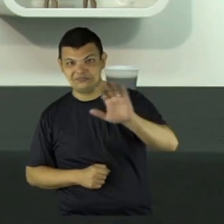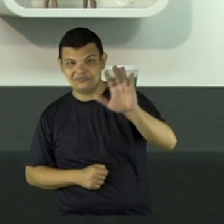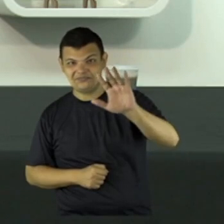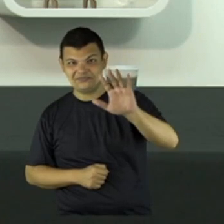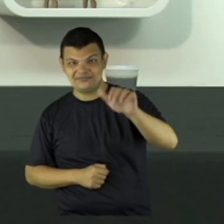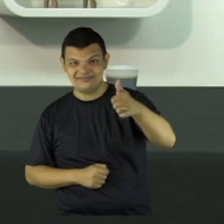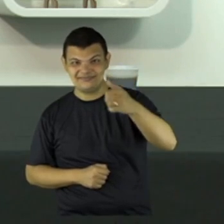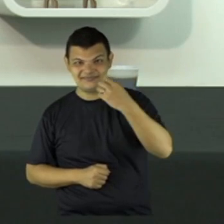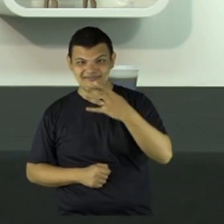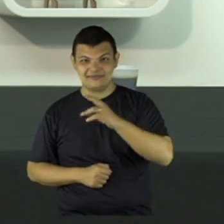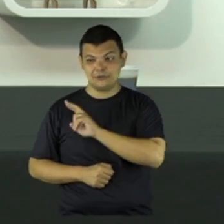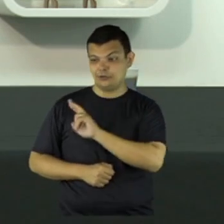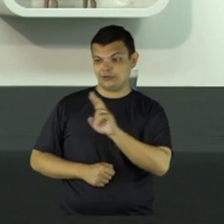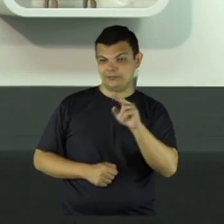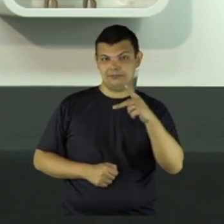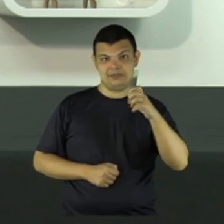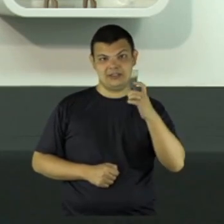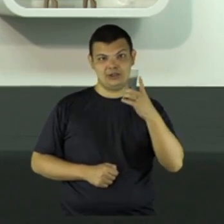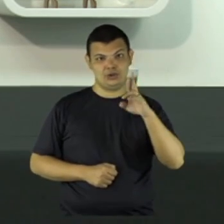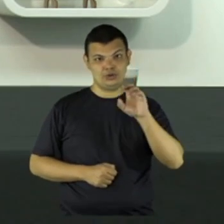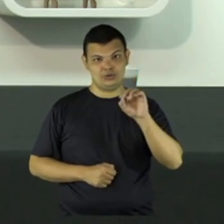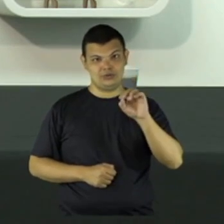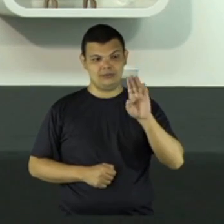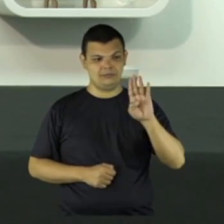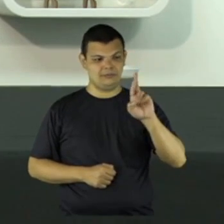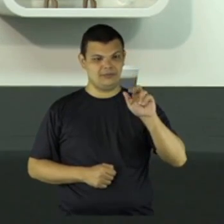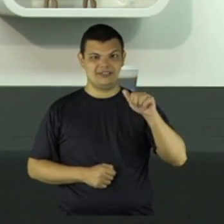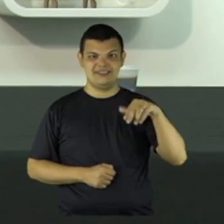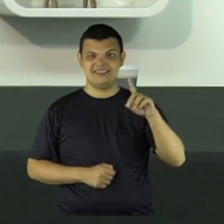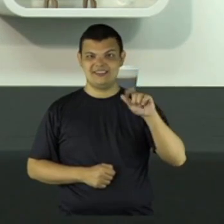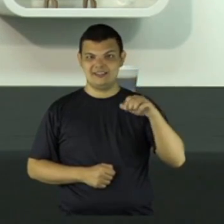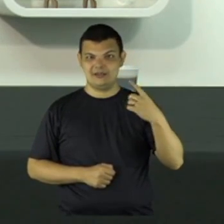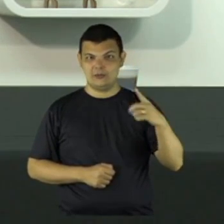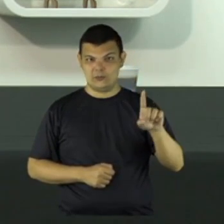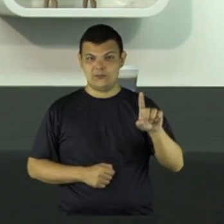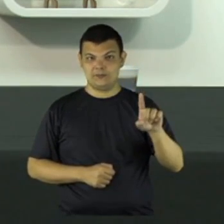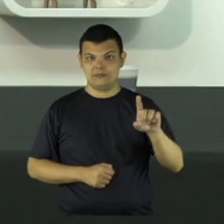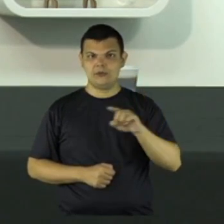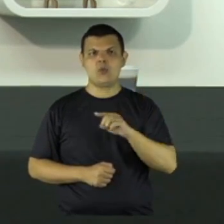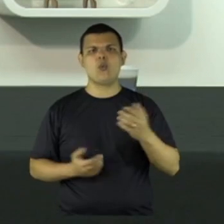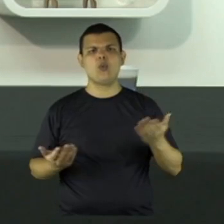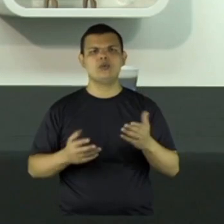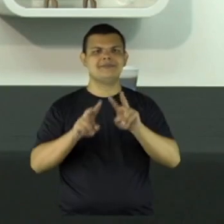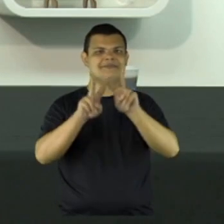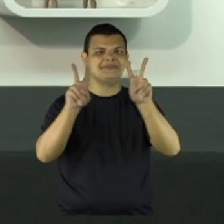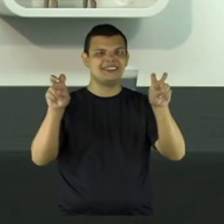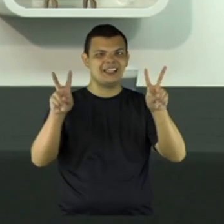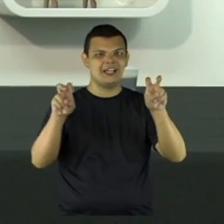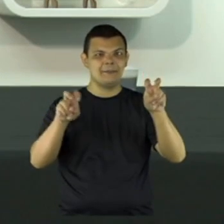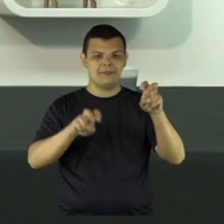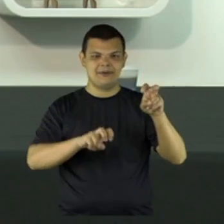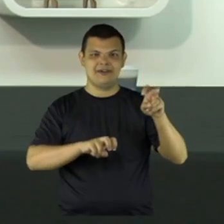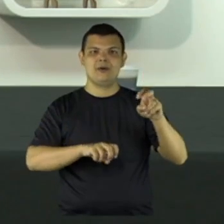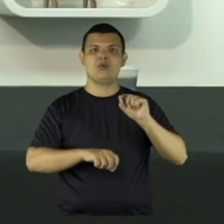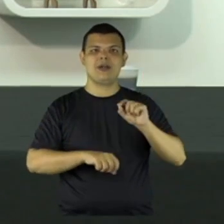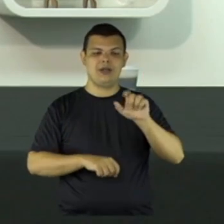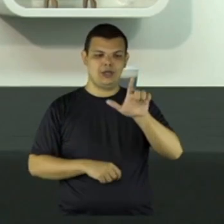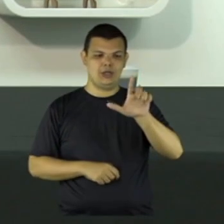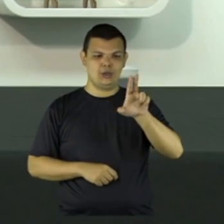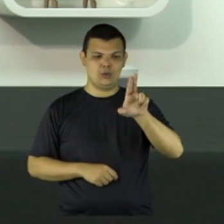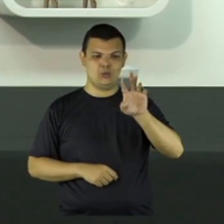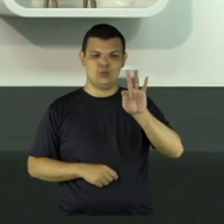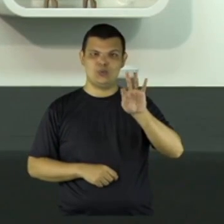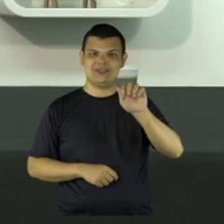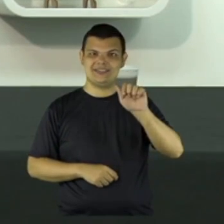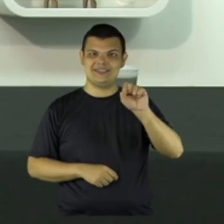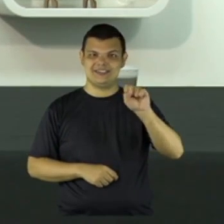Olá, eu sou Pedro Brandão. Hoje nós vamos conversar sobre as lutas na nossa disciplina de